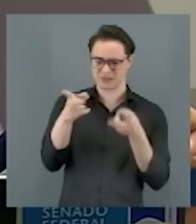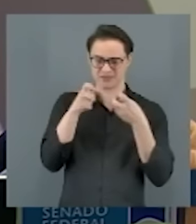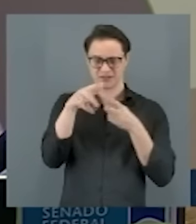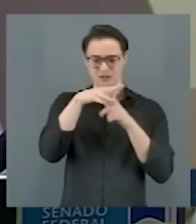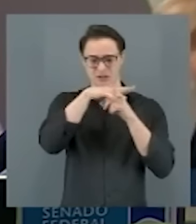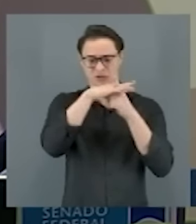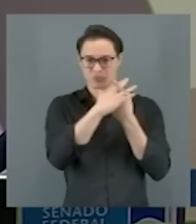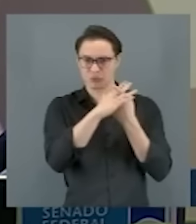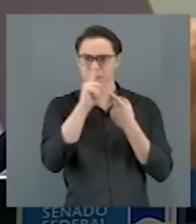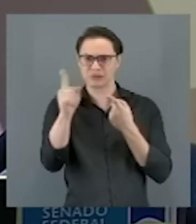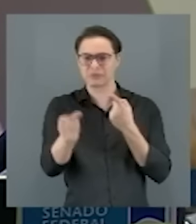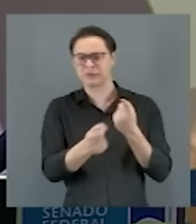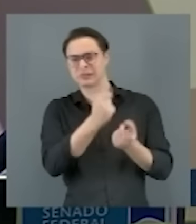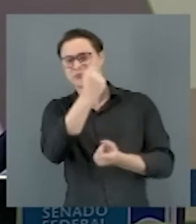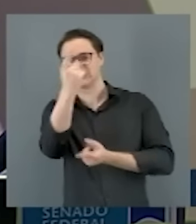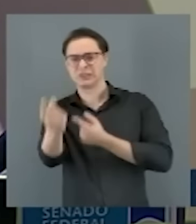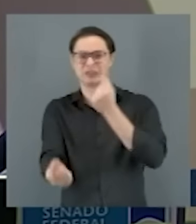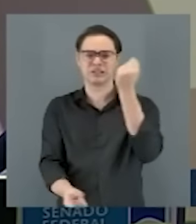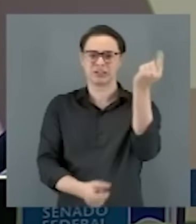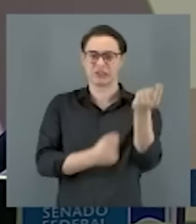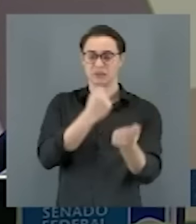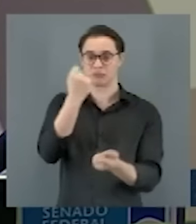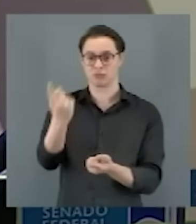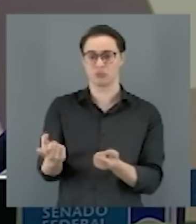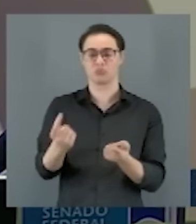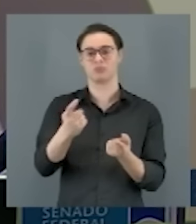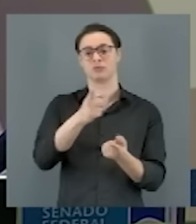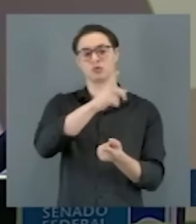situações excepcionalíssimas a